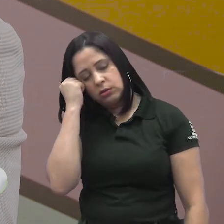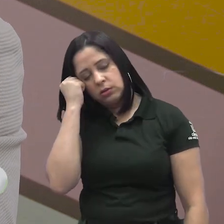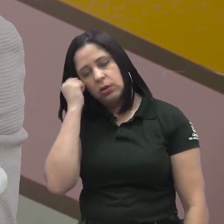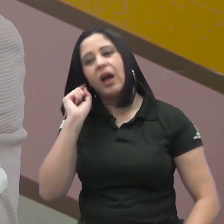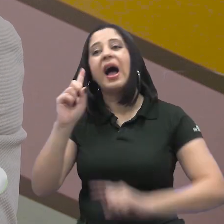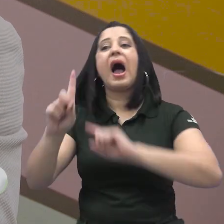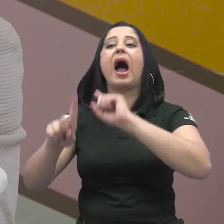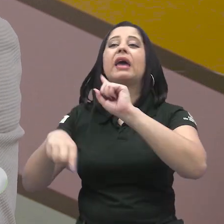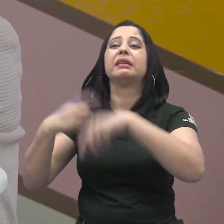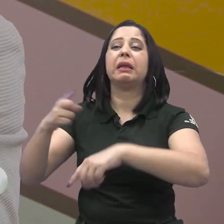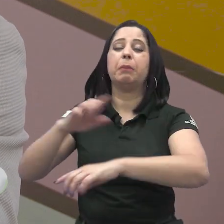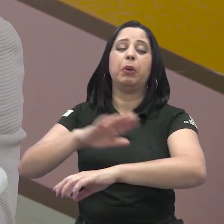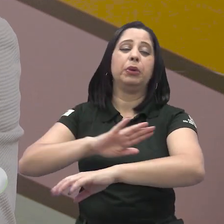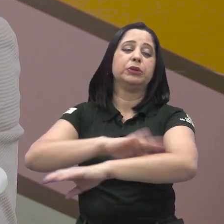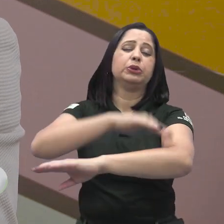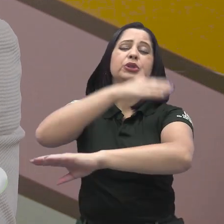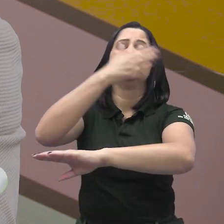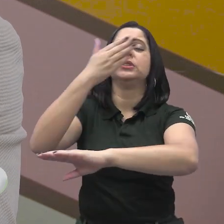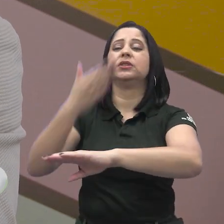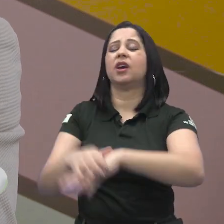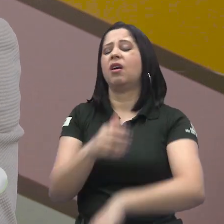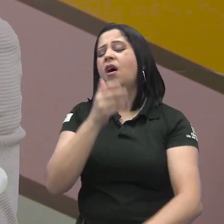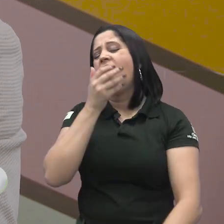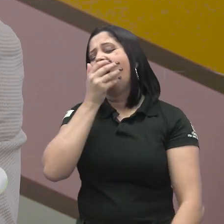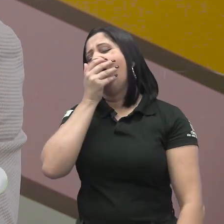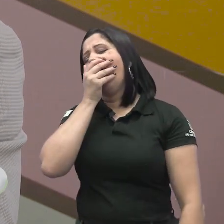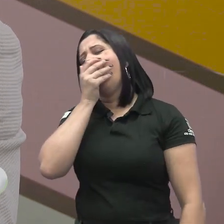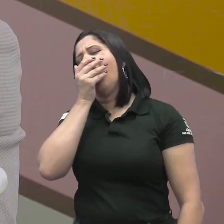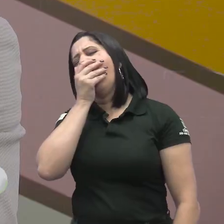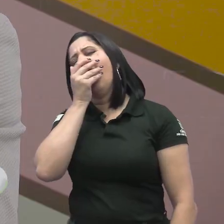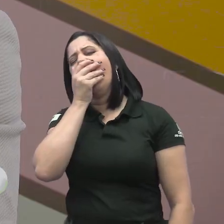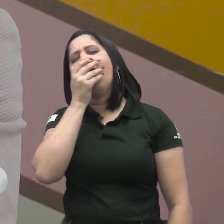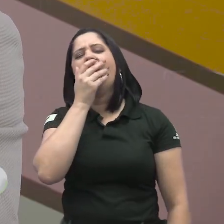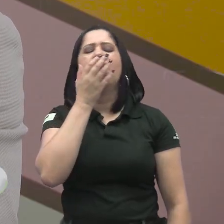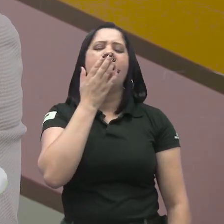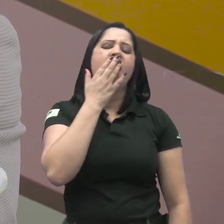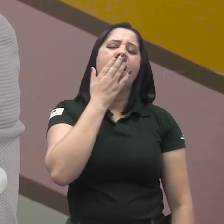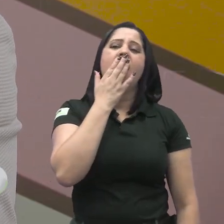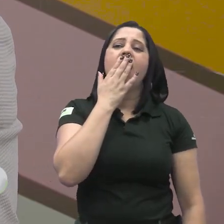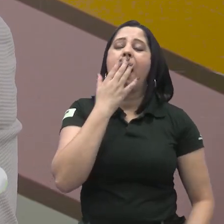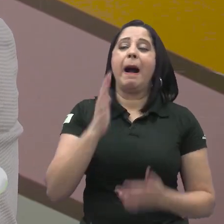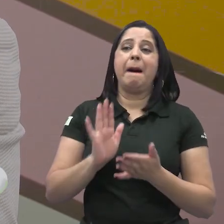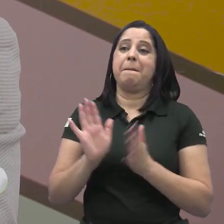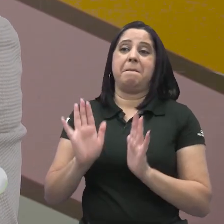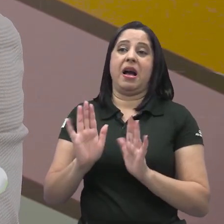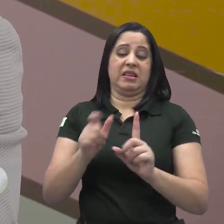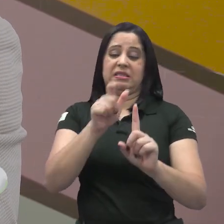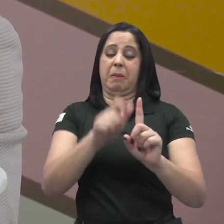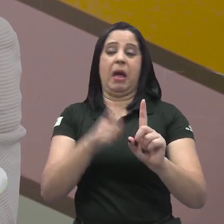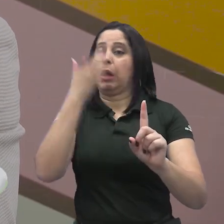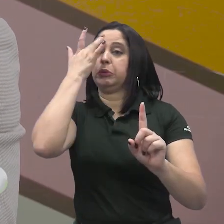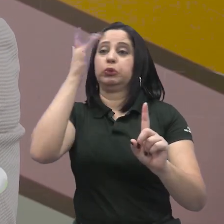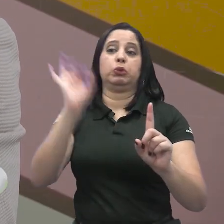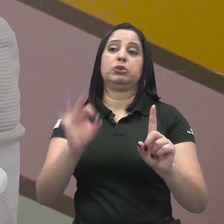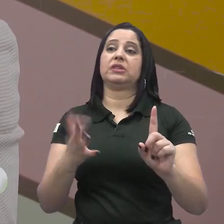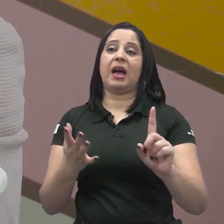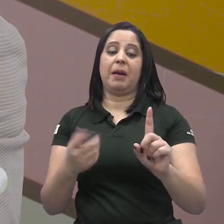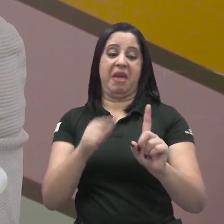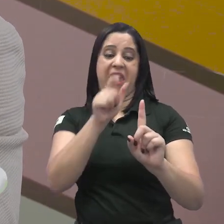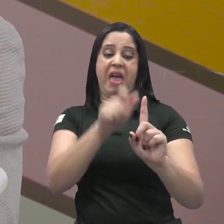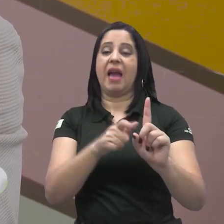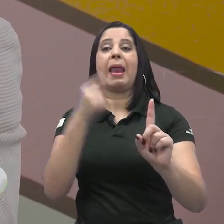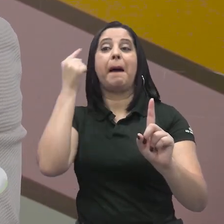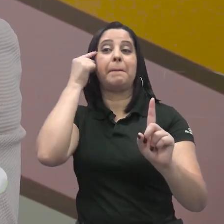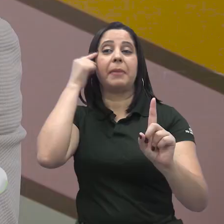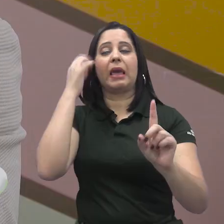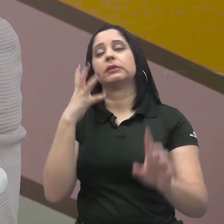ficam bocejando o dia inteiro, sonolentas o dia inteiro e não sabem por quê. E elas não conseguem, elas acham que